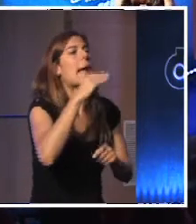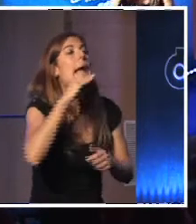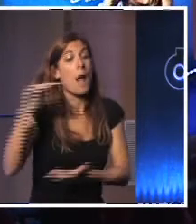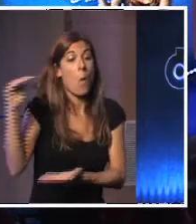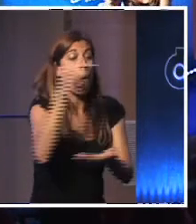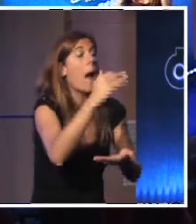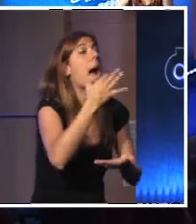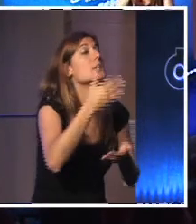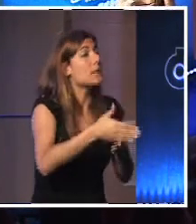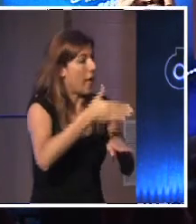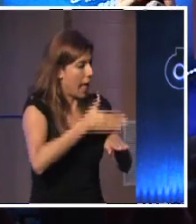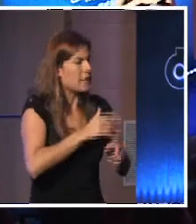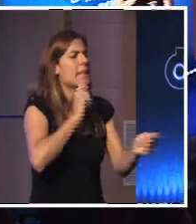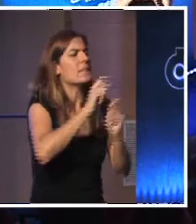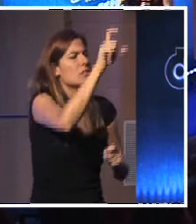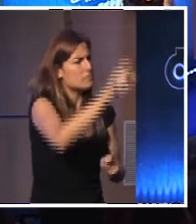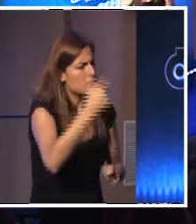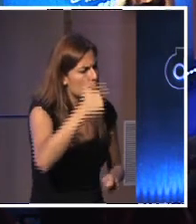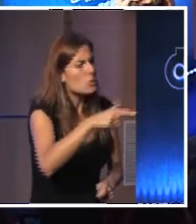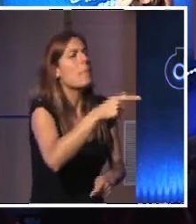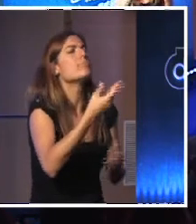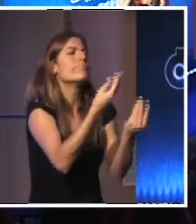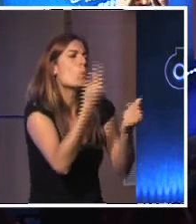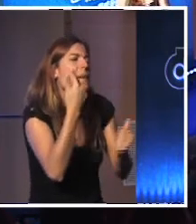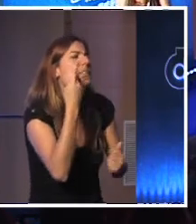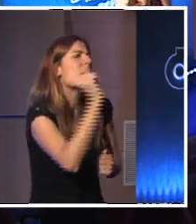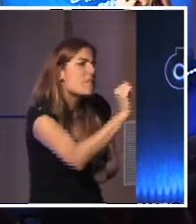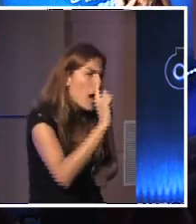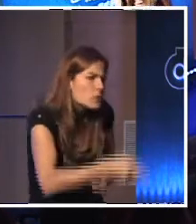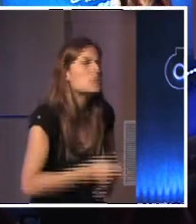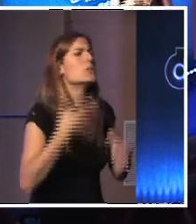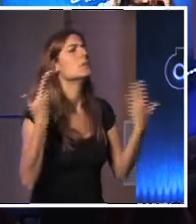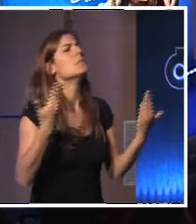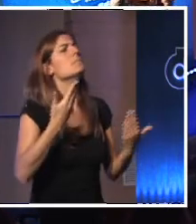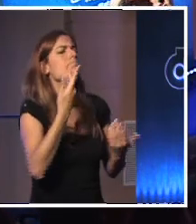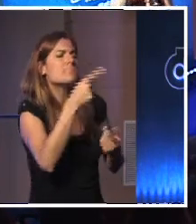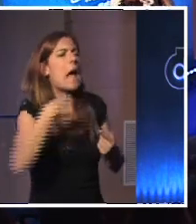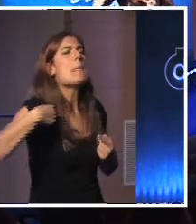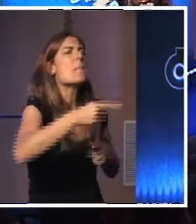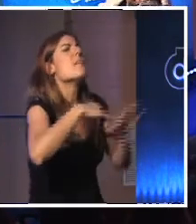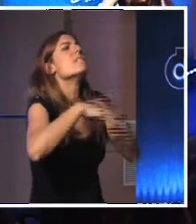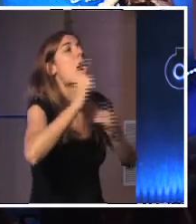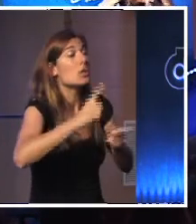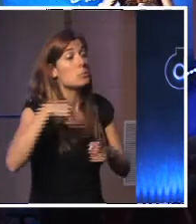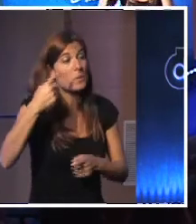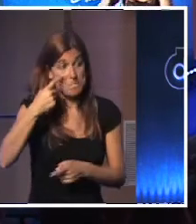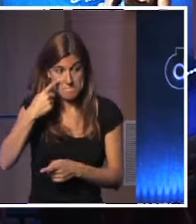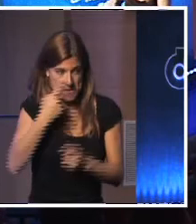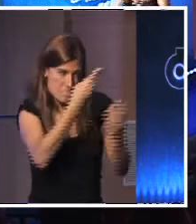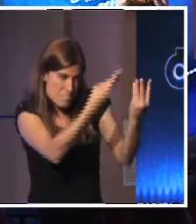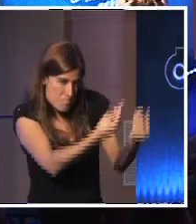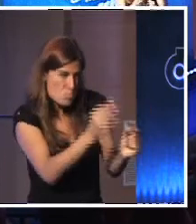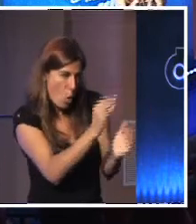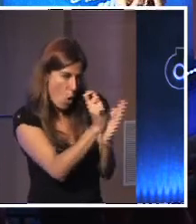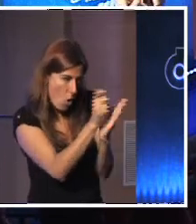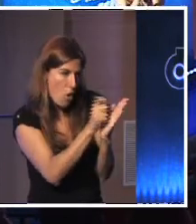sua personalidade, o seu estilo de vida e só depois pegamos num cão que pensamos terá as características e as